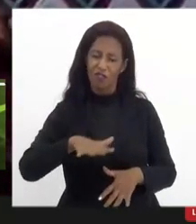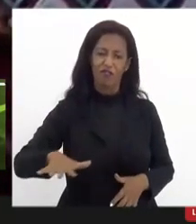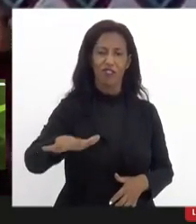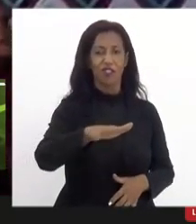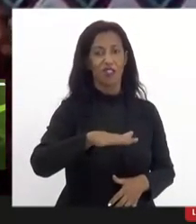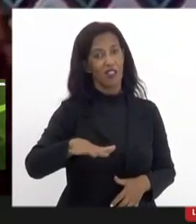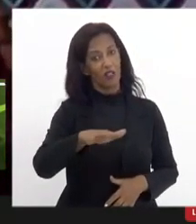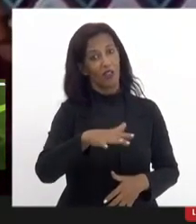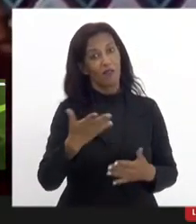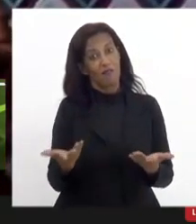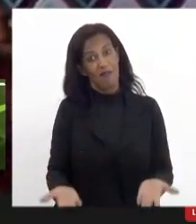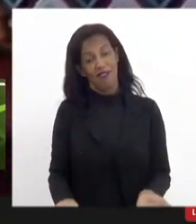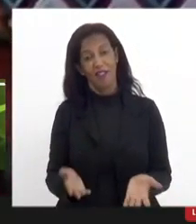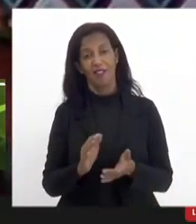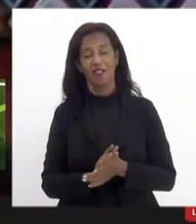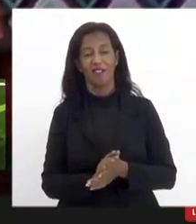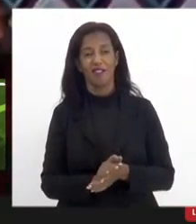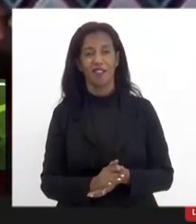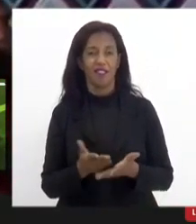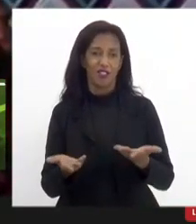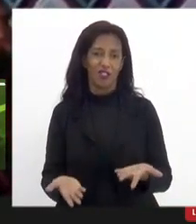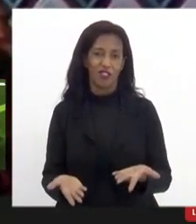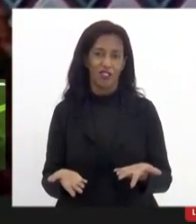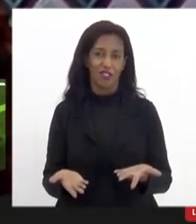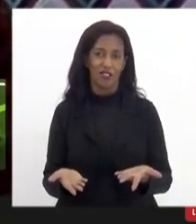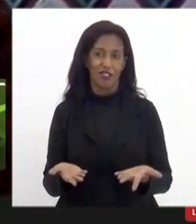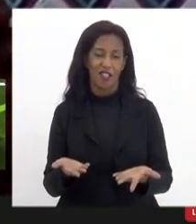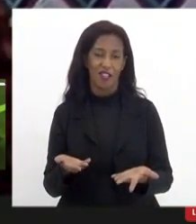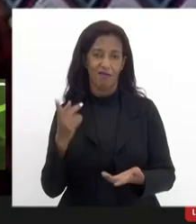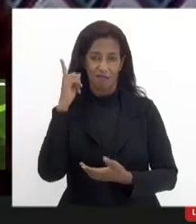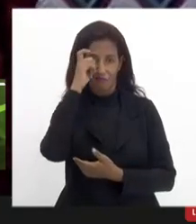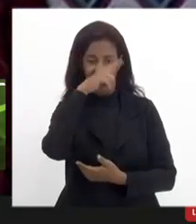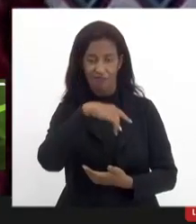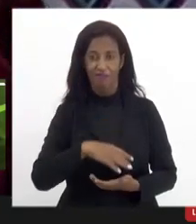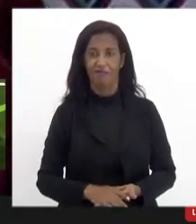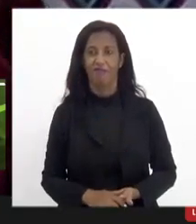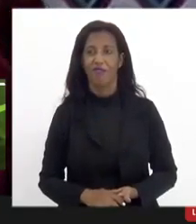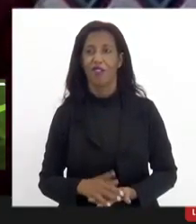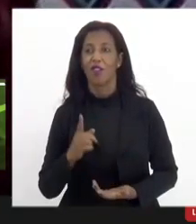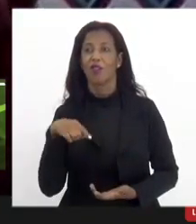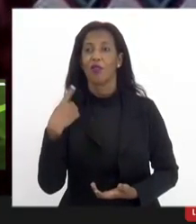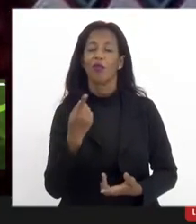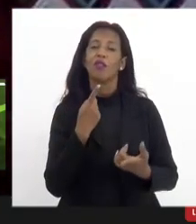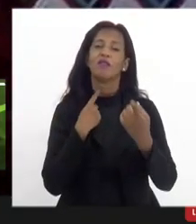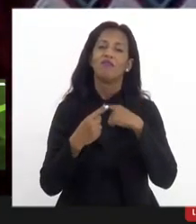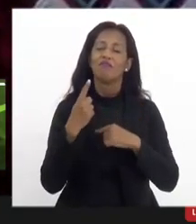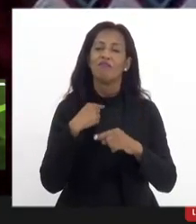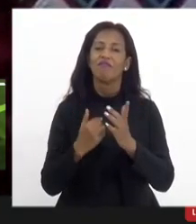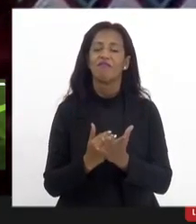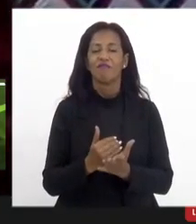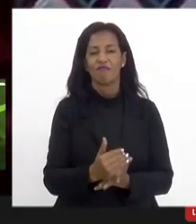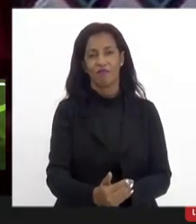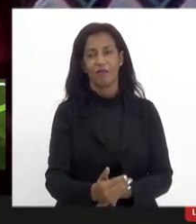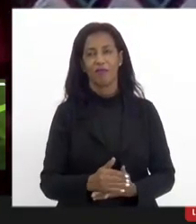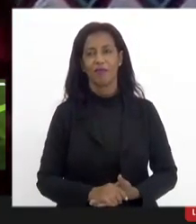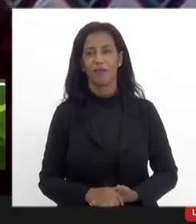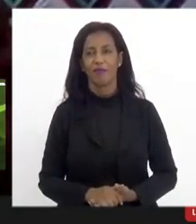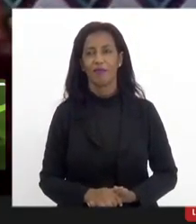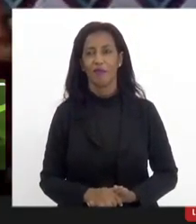né, mas a gente está aí ainda nesse impasse. Foi o nosso desejo inicial, né?